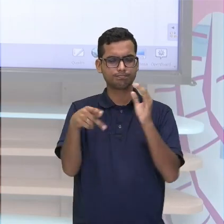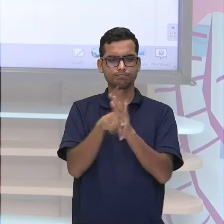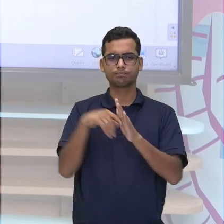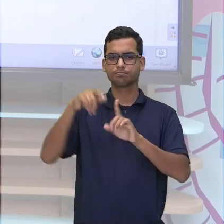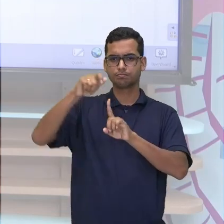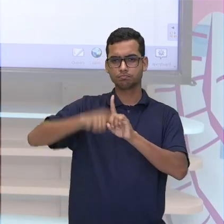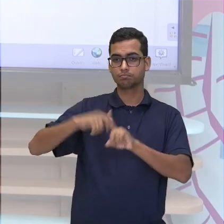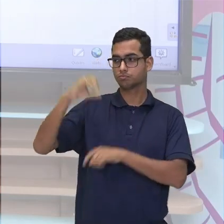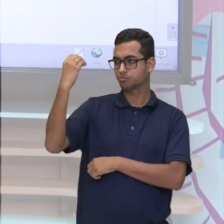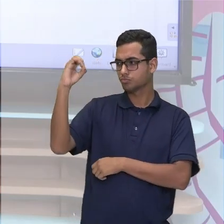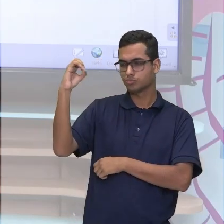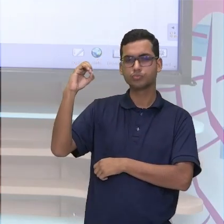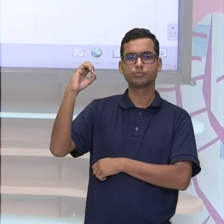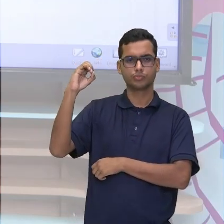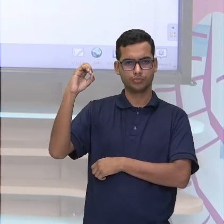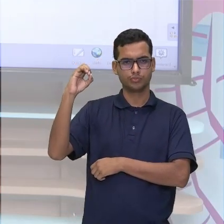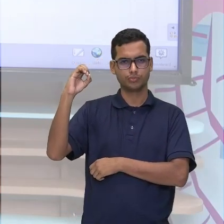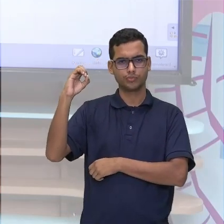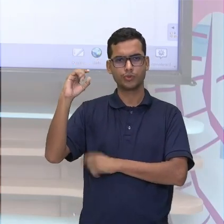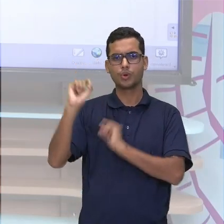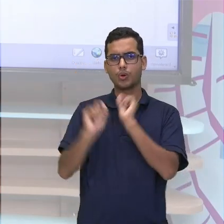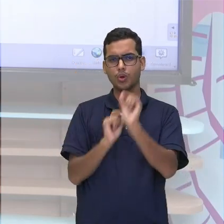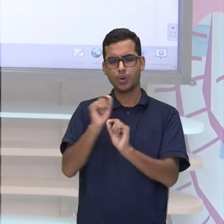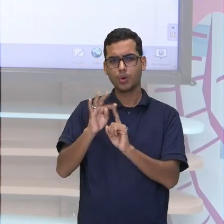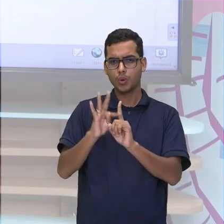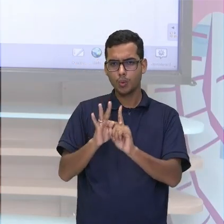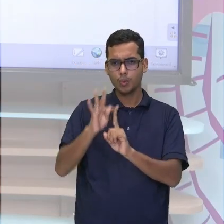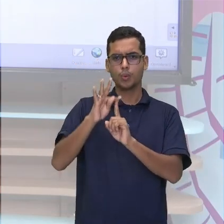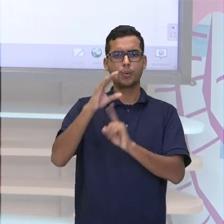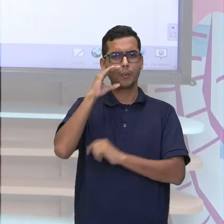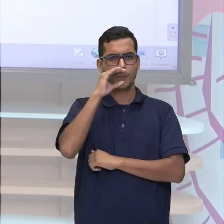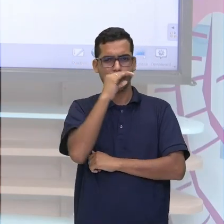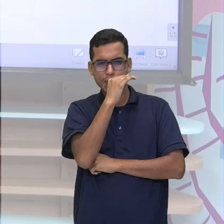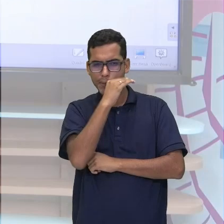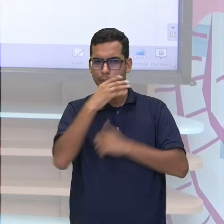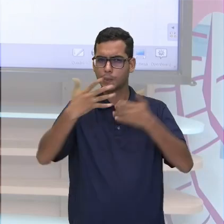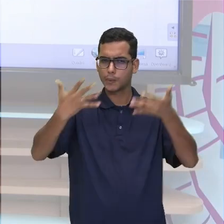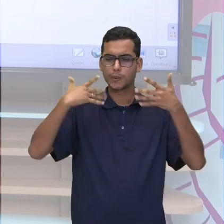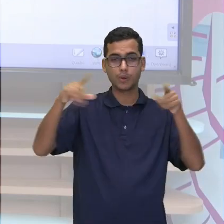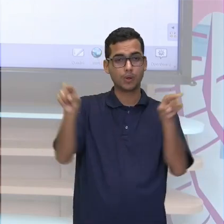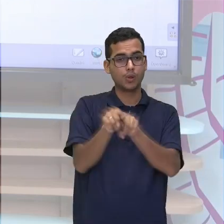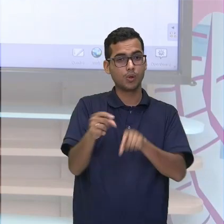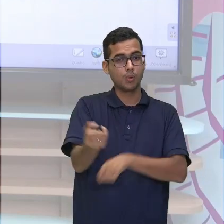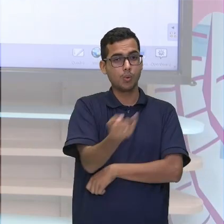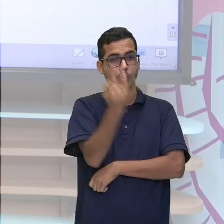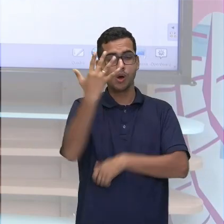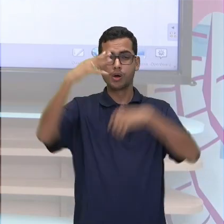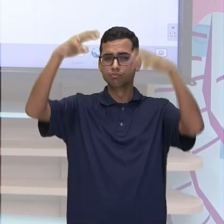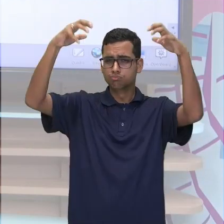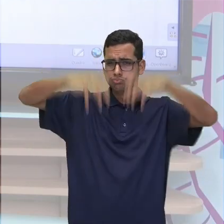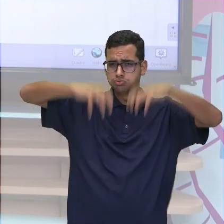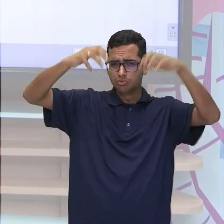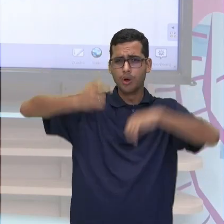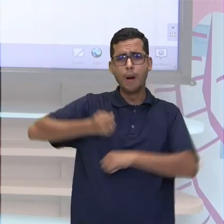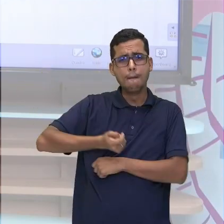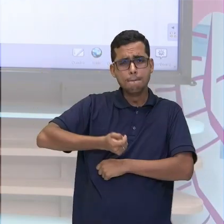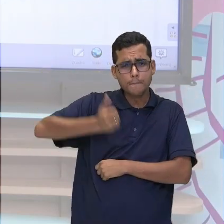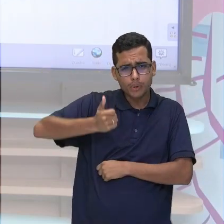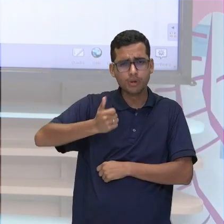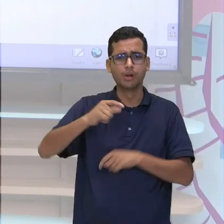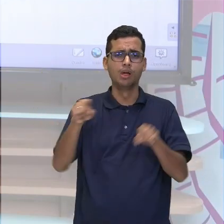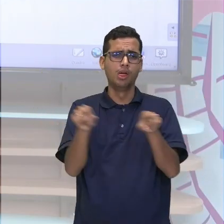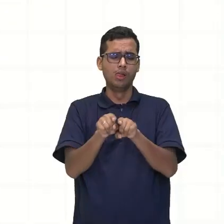outubro, com as temperaturas ainda elevadas e também uma quantidade de chuva menor na região. Aí nós temos